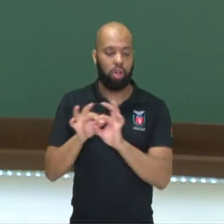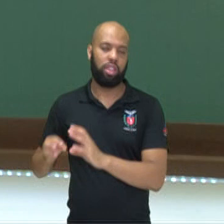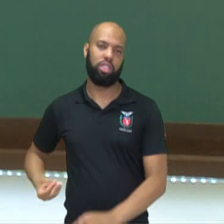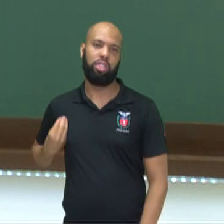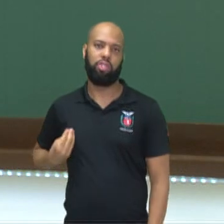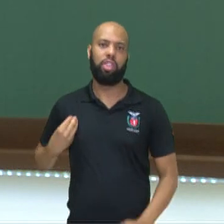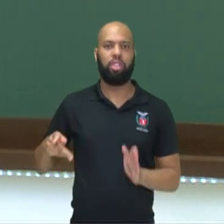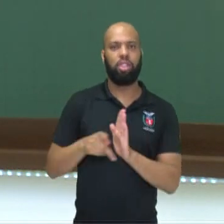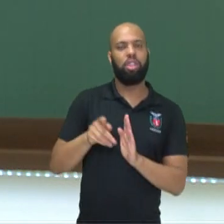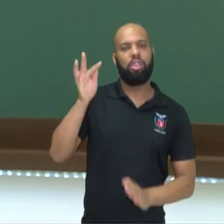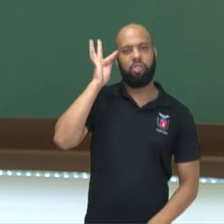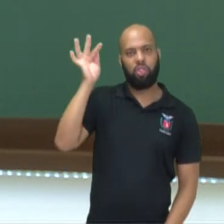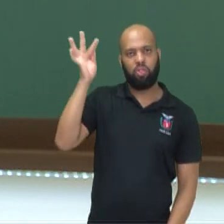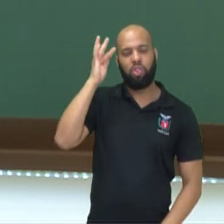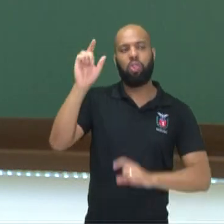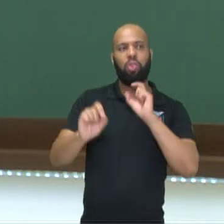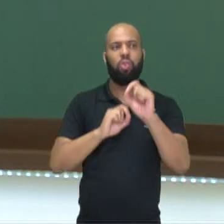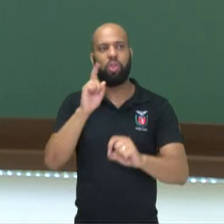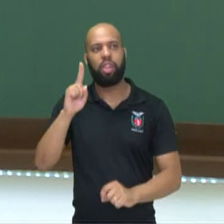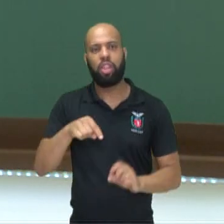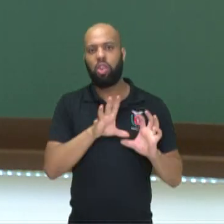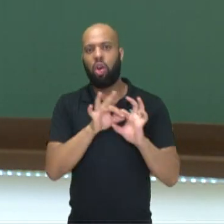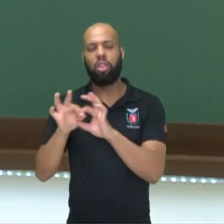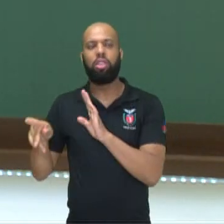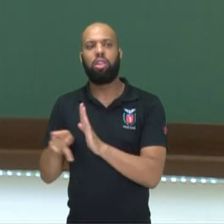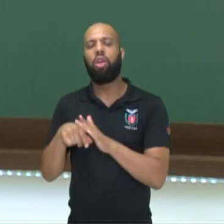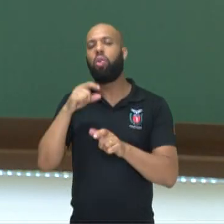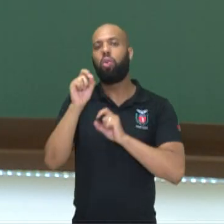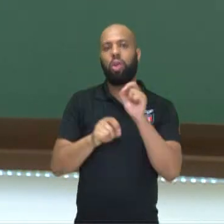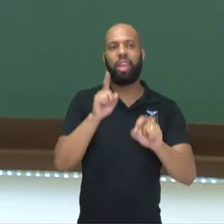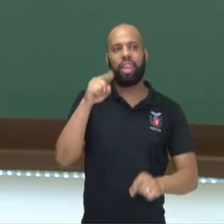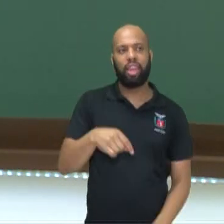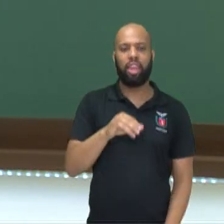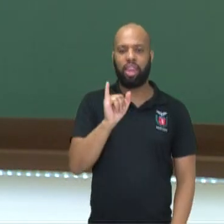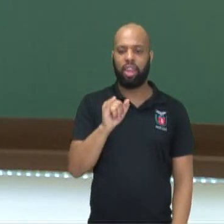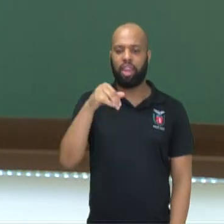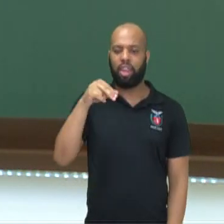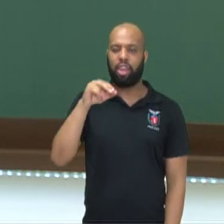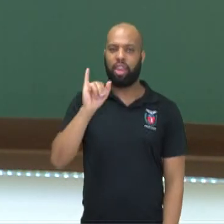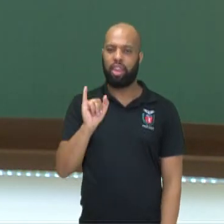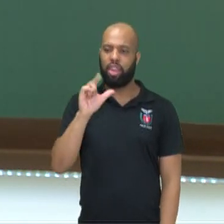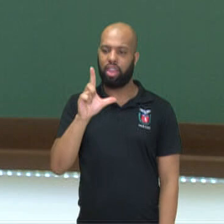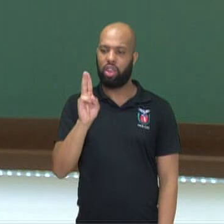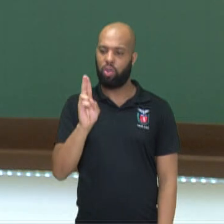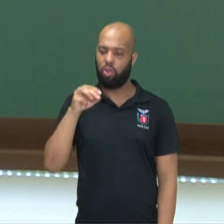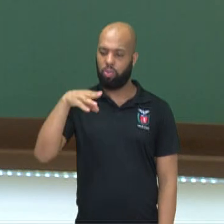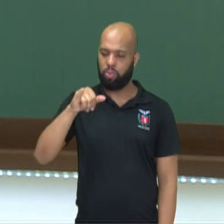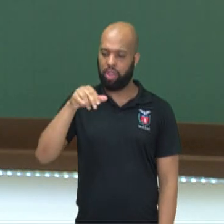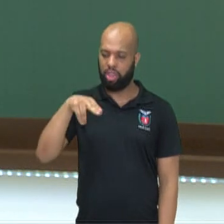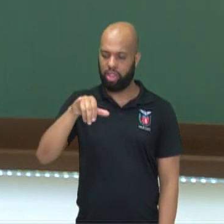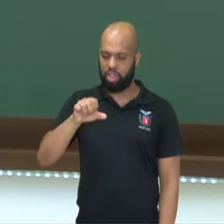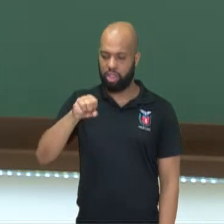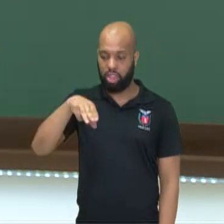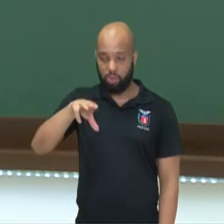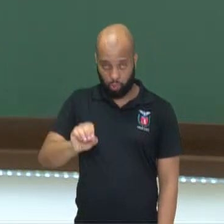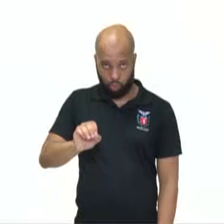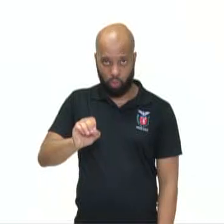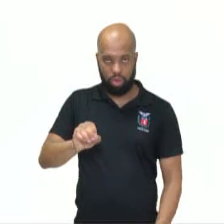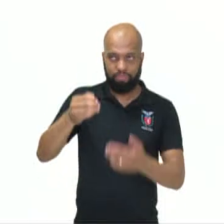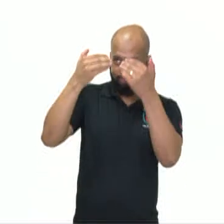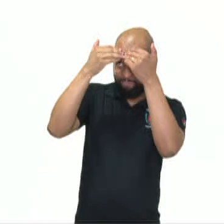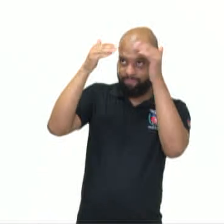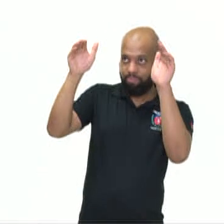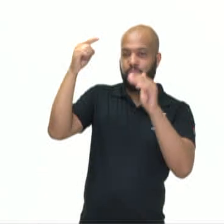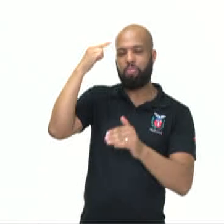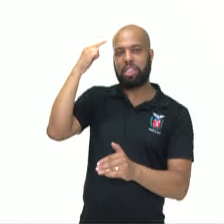desse filósofo, que é o contexto do iluminismo, né? Essa ideia de iluminismo vem também da ideia de